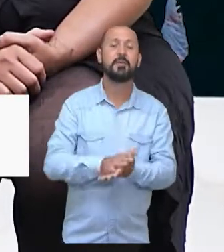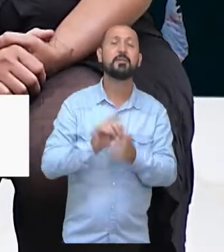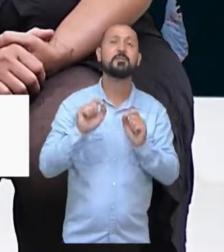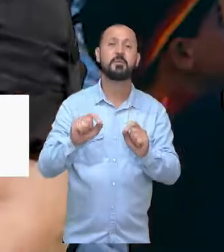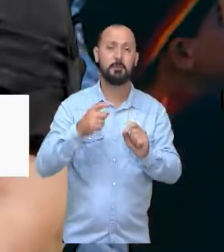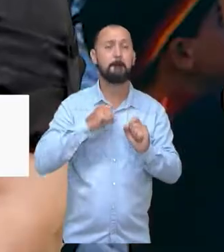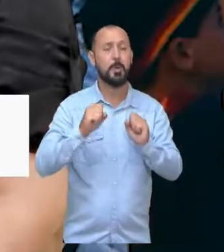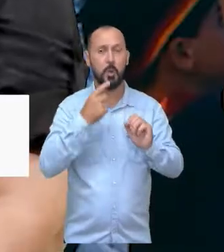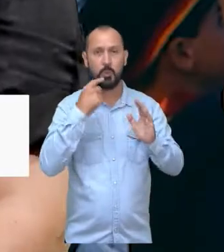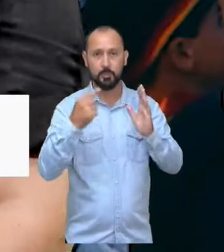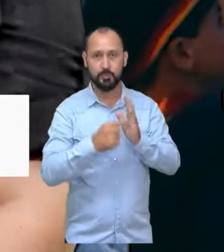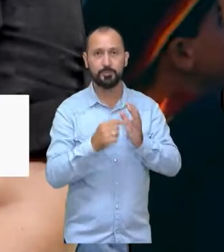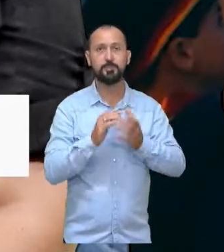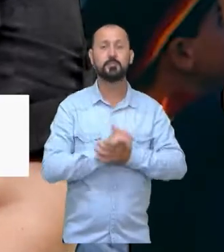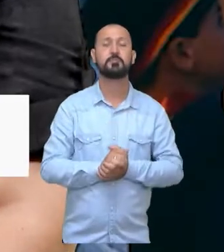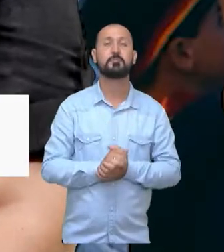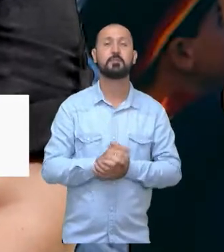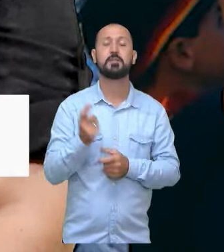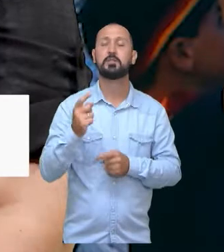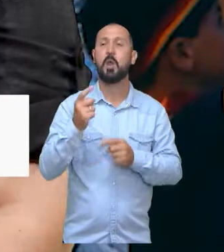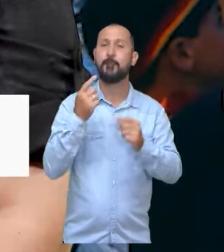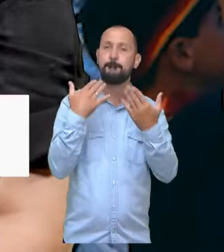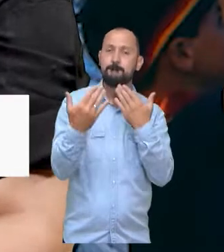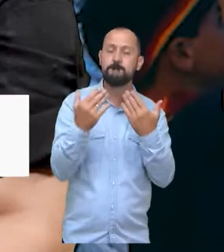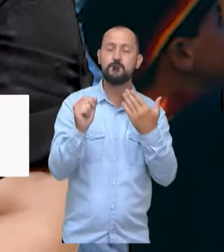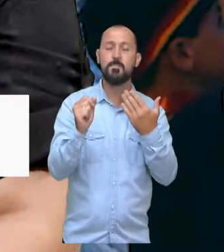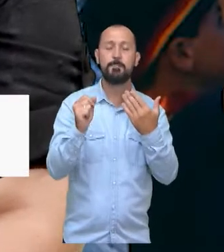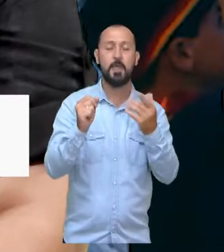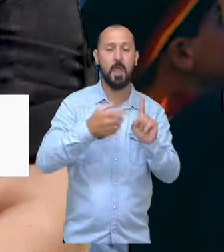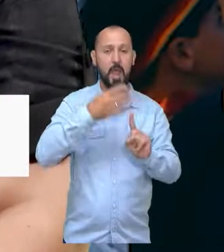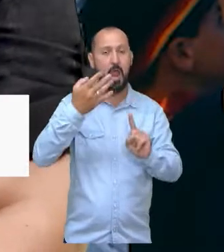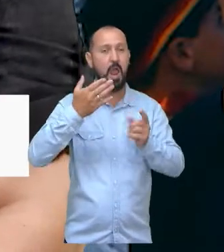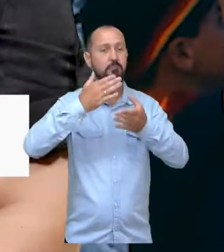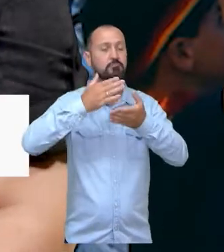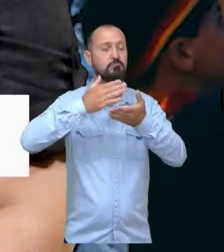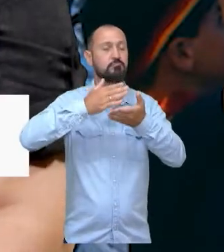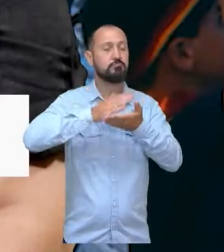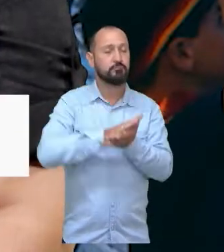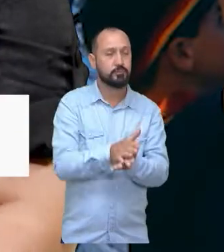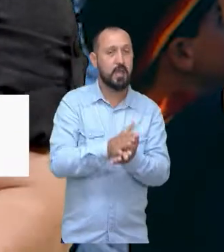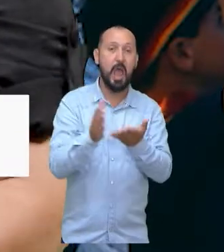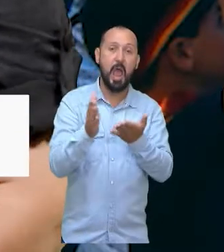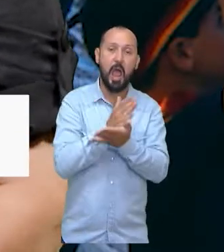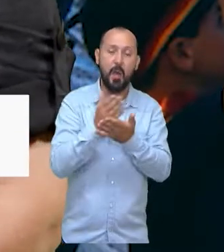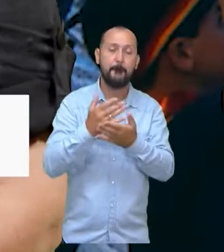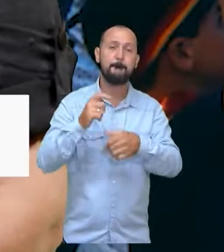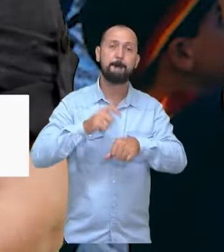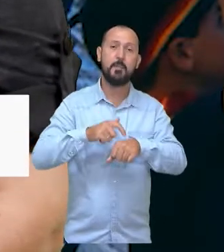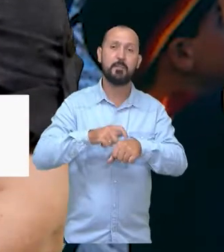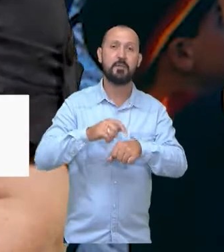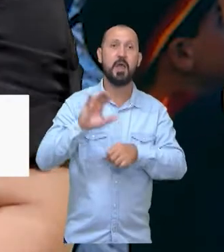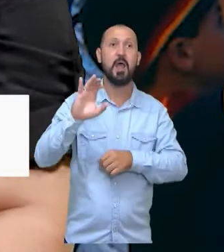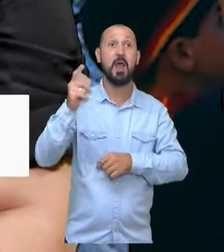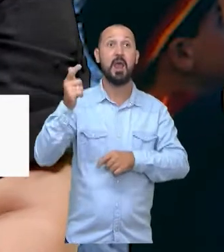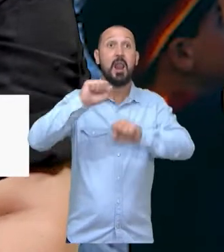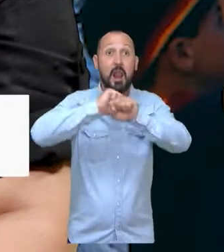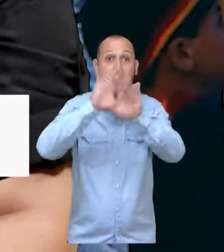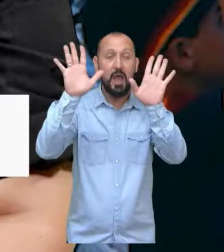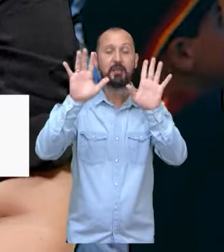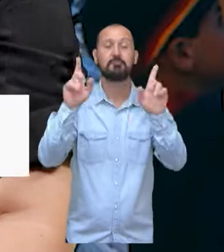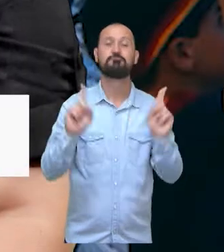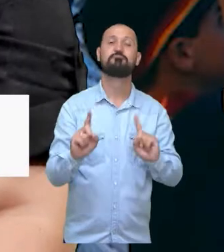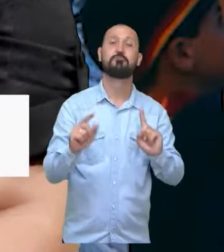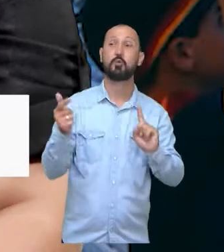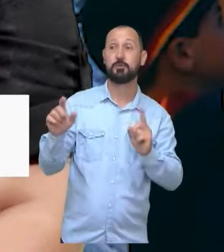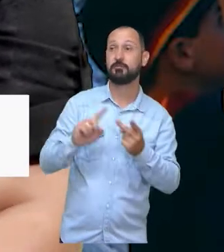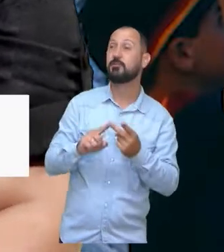de denúncia? Bom, a gente dialoga que a LGBTfobia, em algumas situações ela é óbvia, mas outras